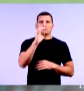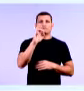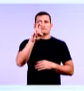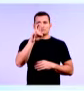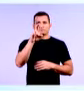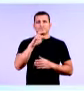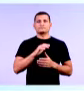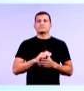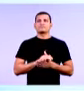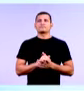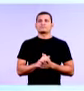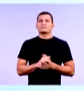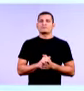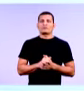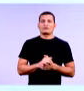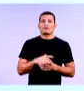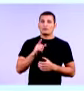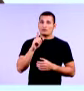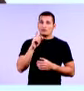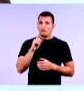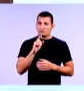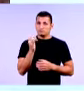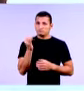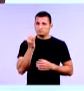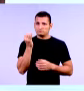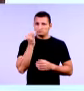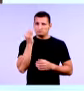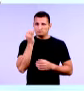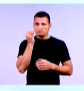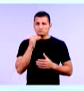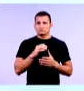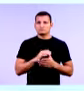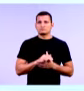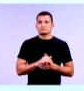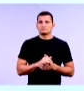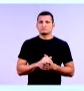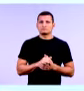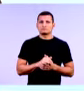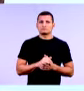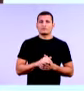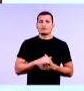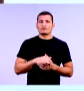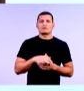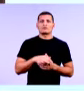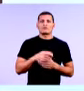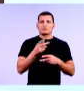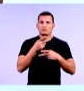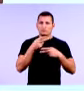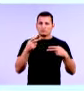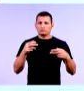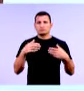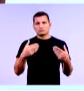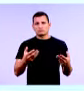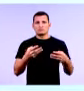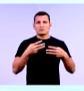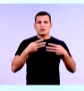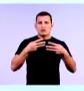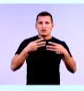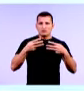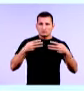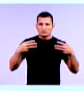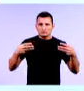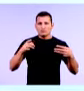temos, é importante colocar na questão de que esses requisitos, ou seja, a rede de computadores, então,